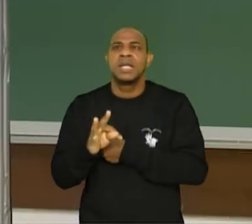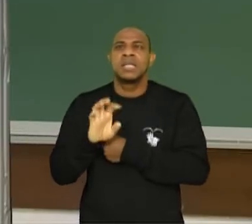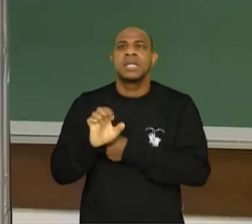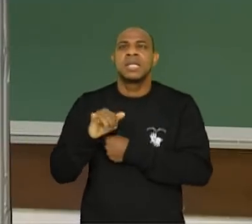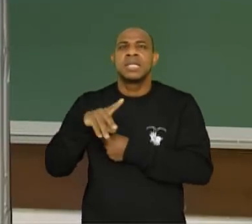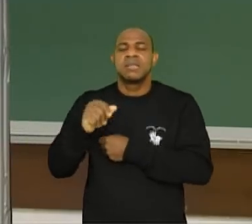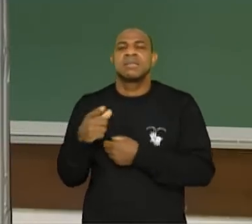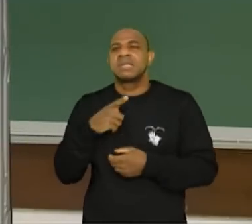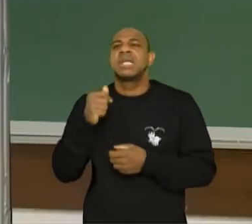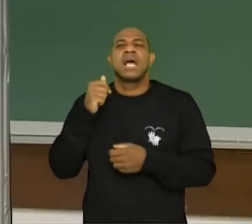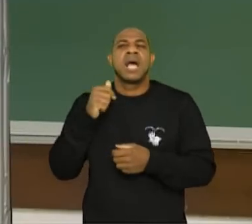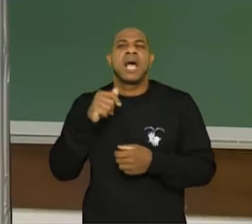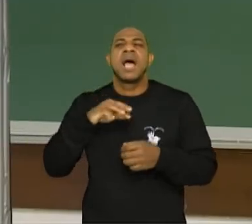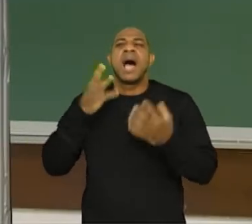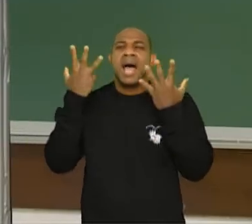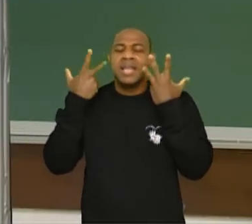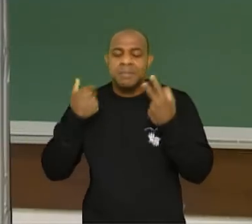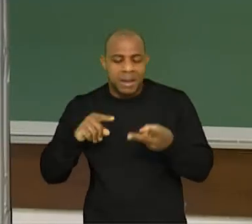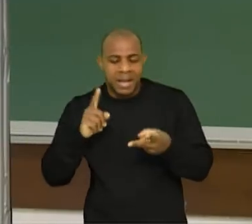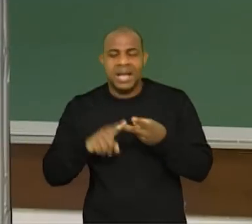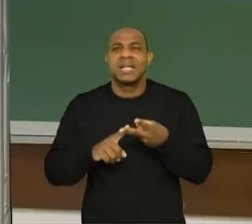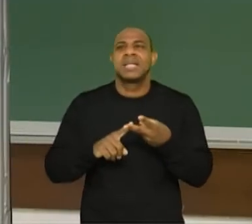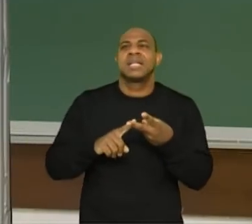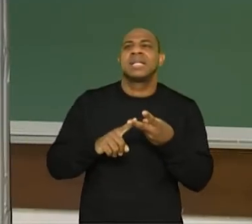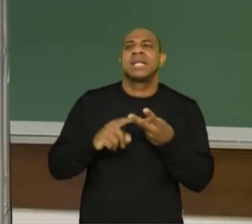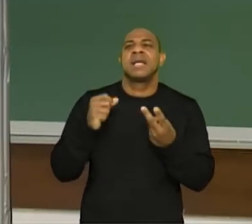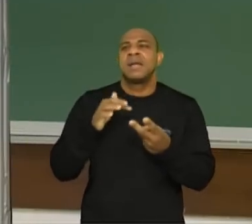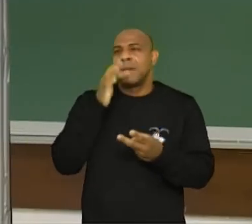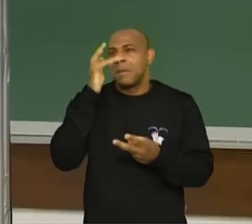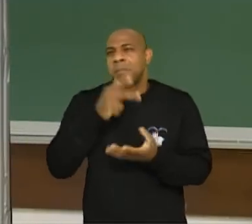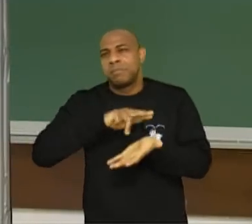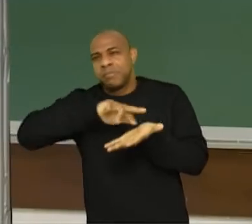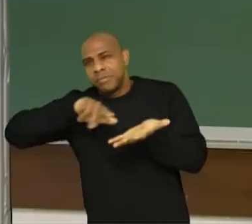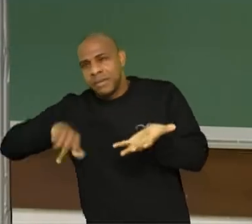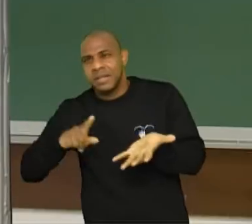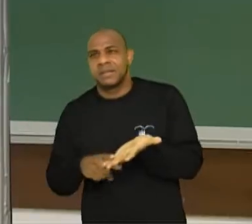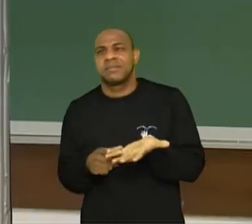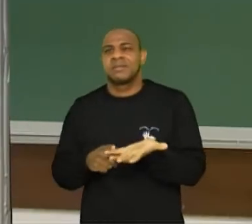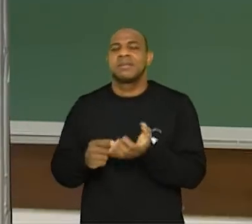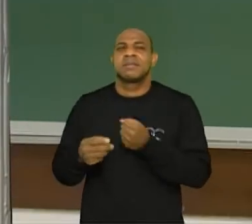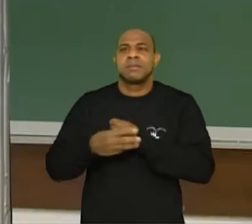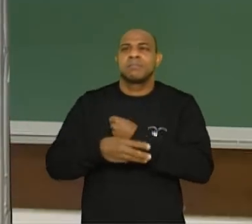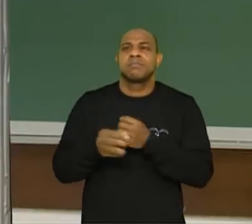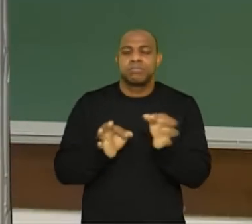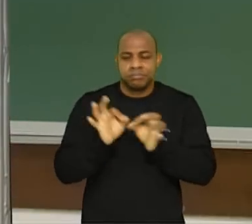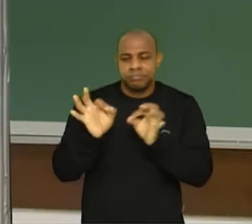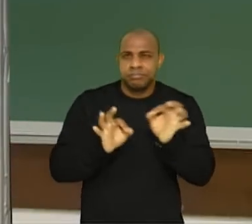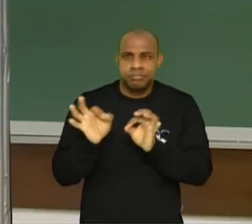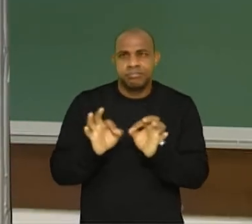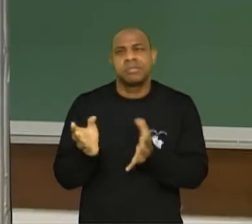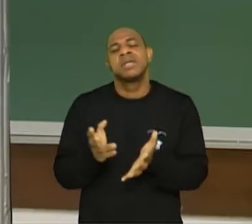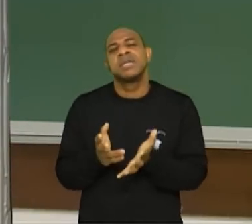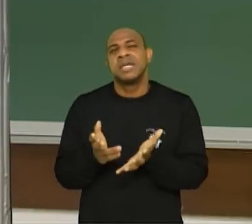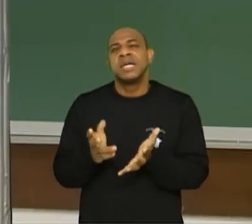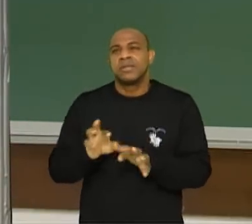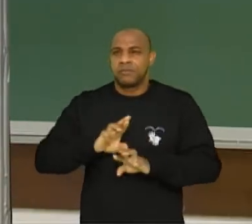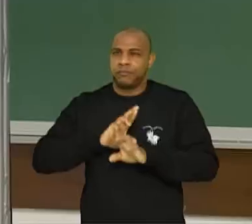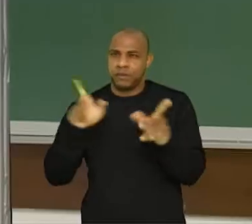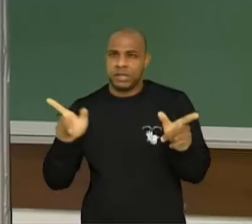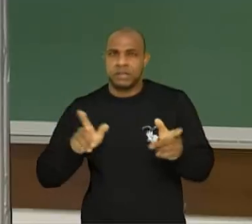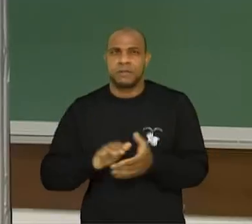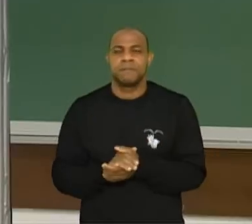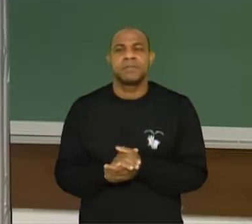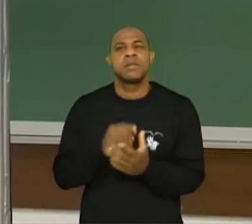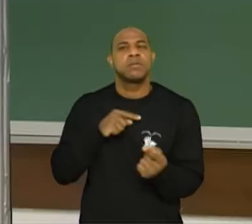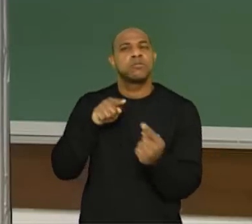tecidos animais, tecidos vegetais, tá? Eles vão se organizar de formas complexas, de formas simples, né? Conforme também o tipo de